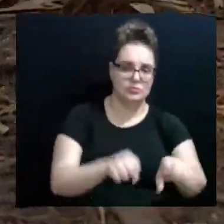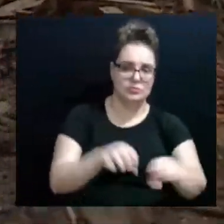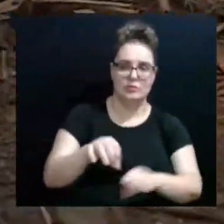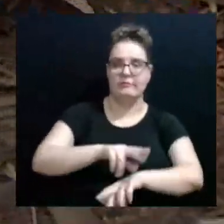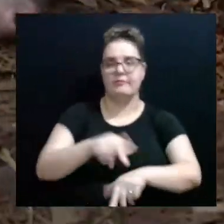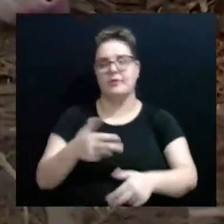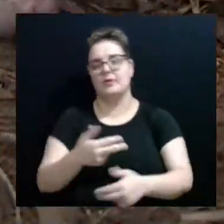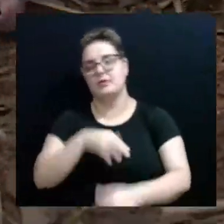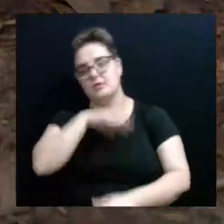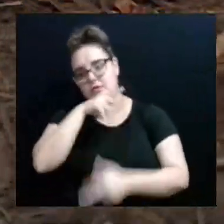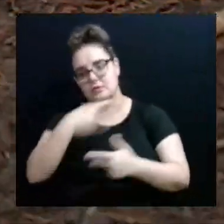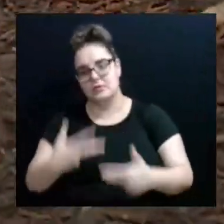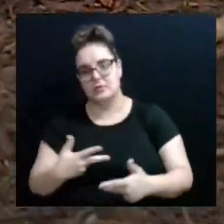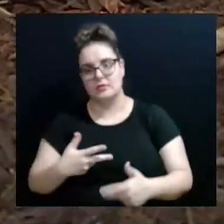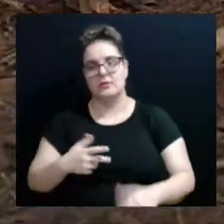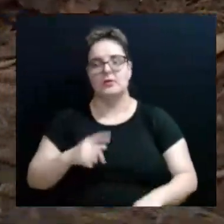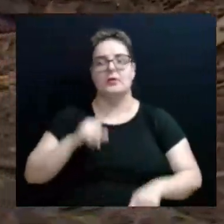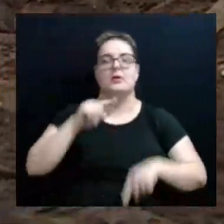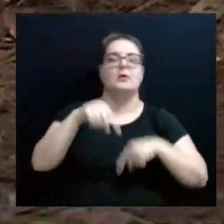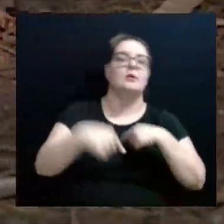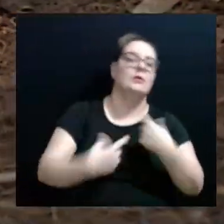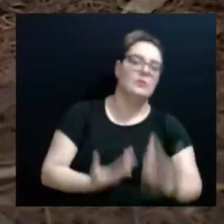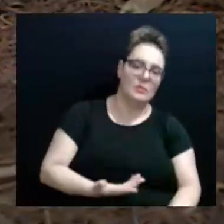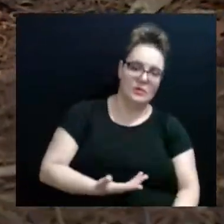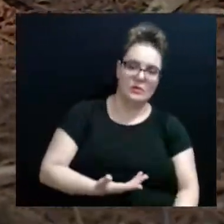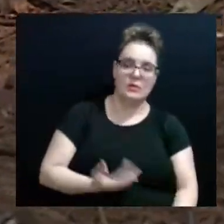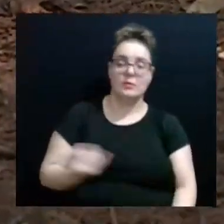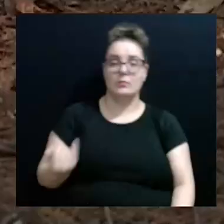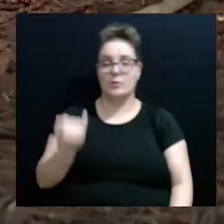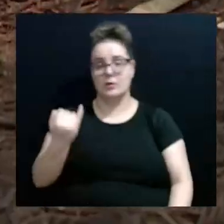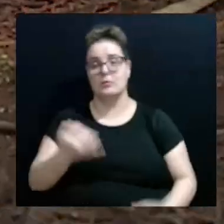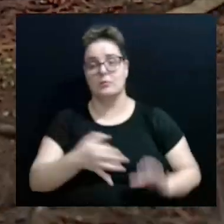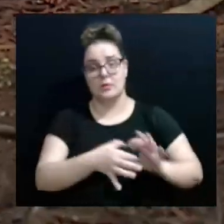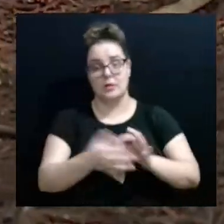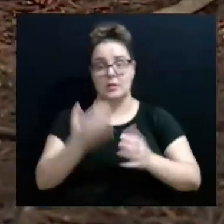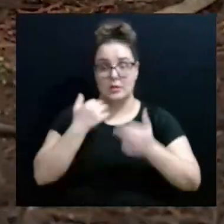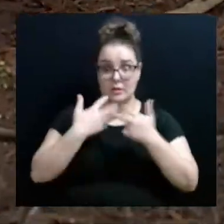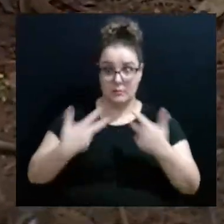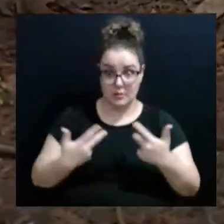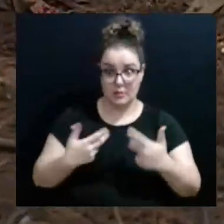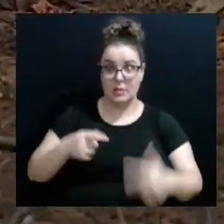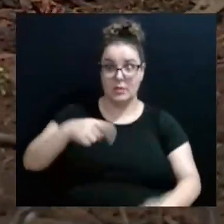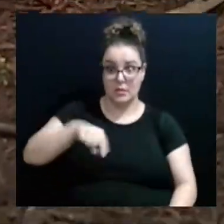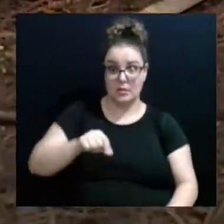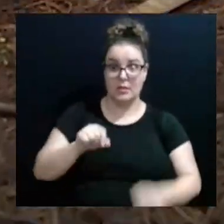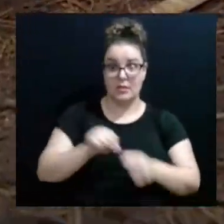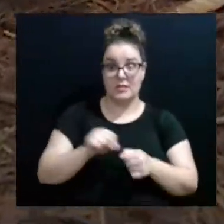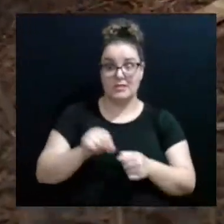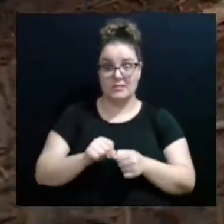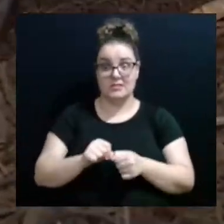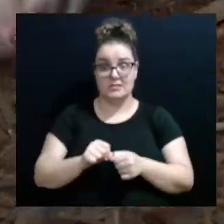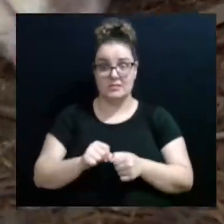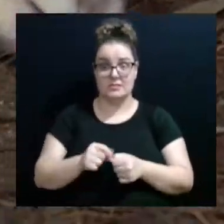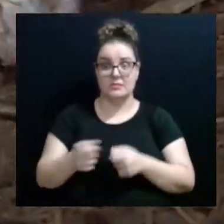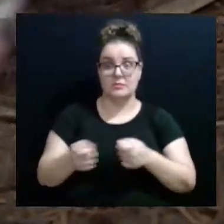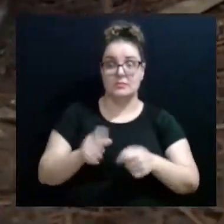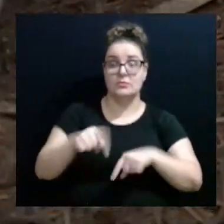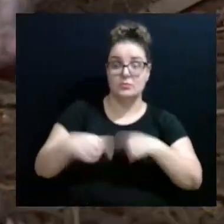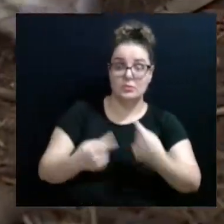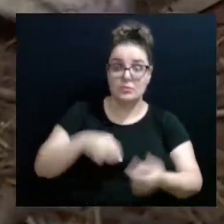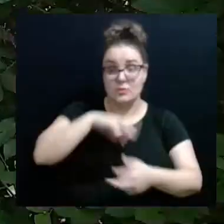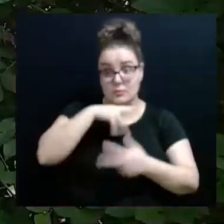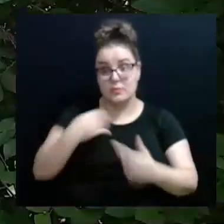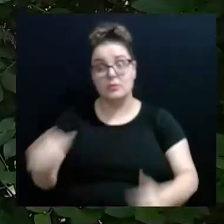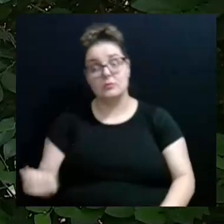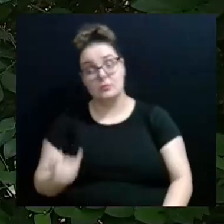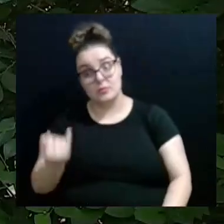de uma outra série de animais, então tem uma função importante na cadeia alimentar. Eles fazem controle de certos animais muito importantes, né?